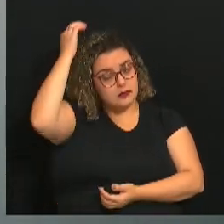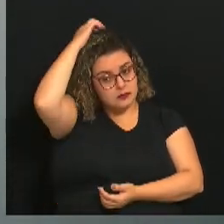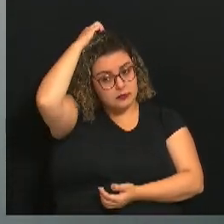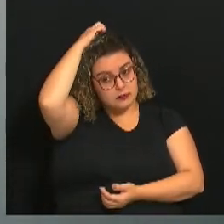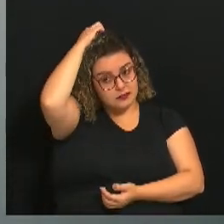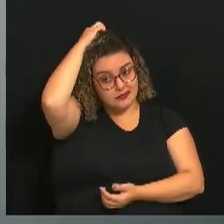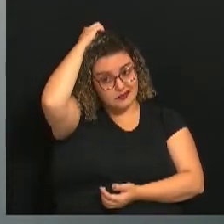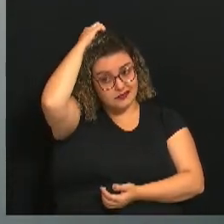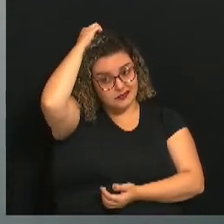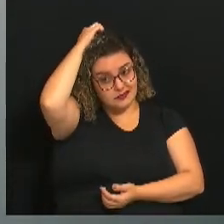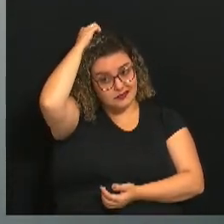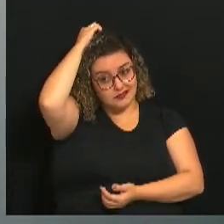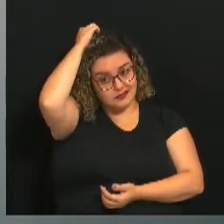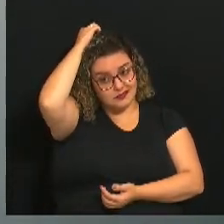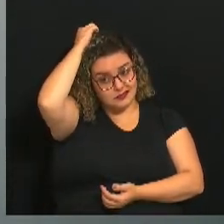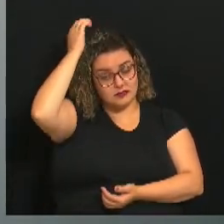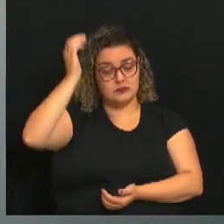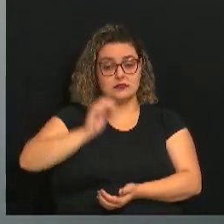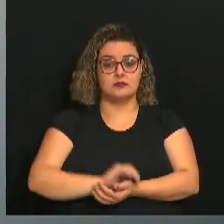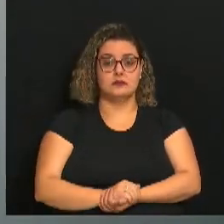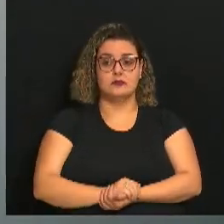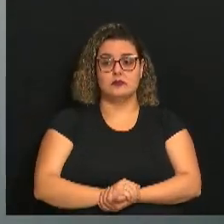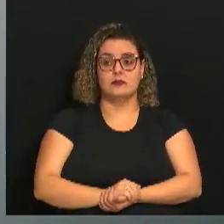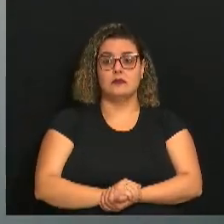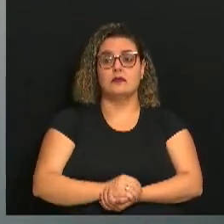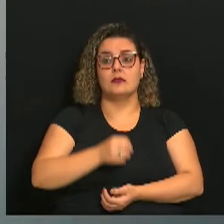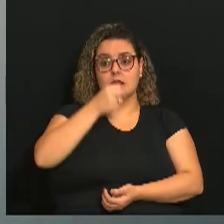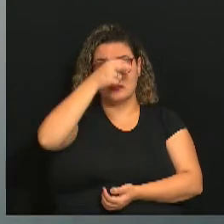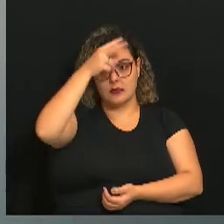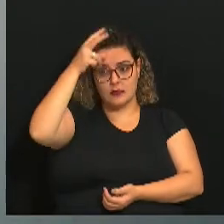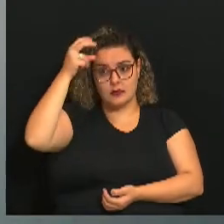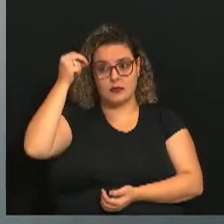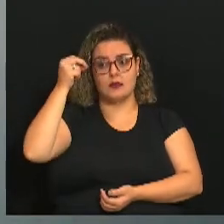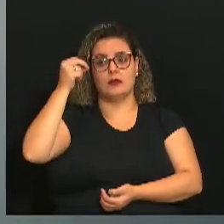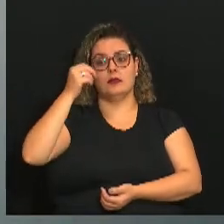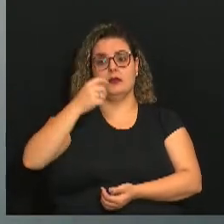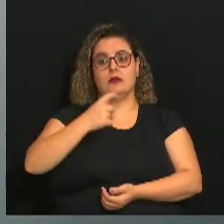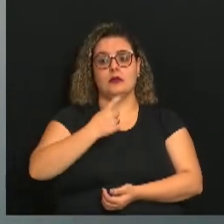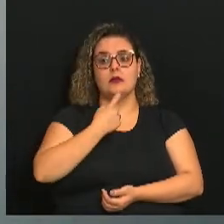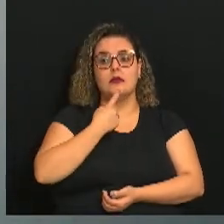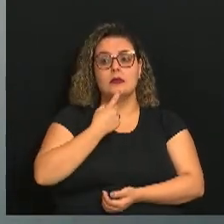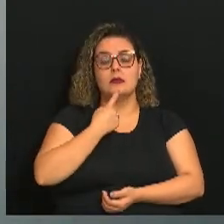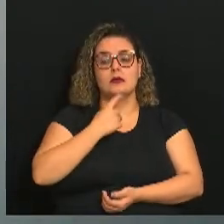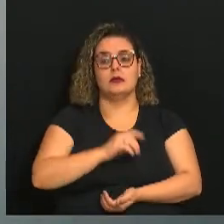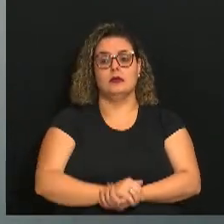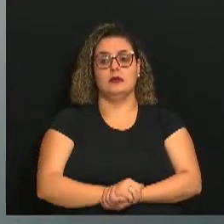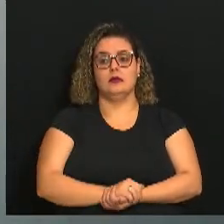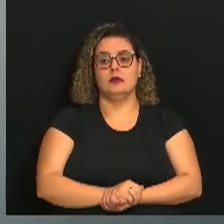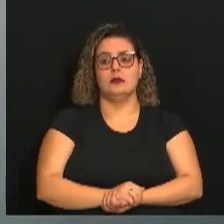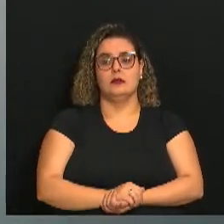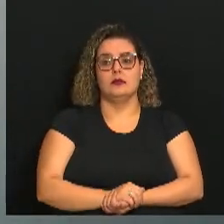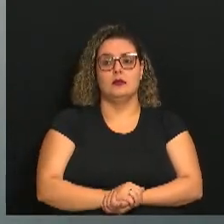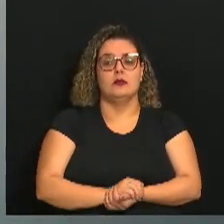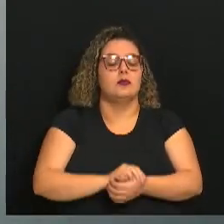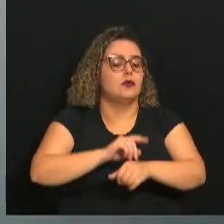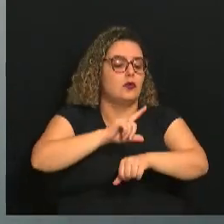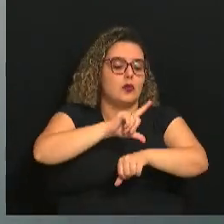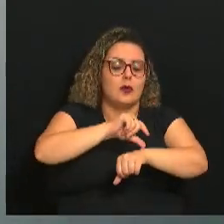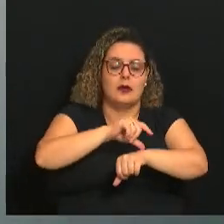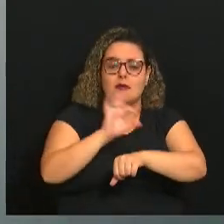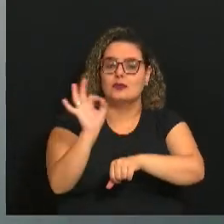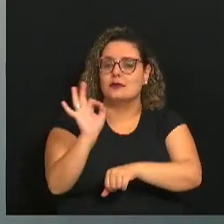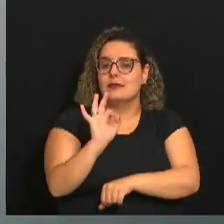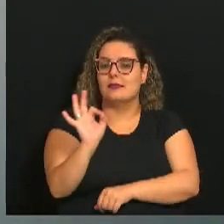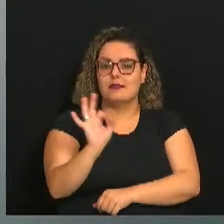questionado pela imprensa, a prefeitura de Campinas não atrasou um dia, um minuto sequer